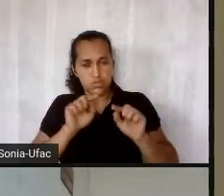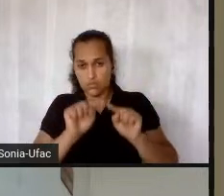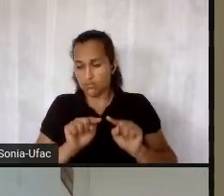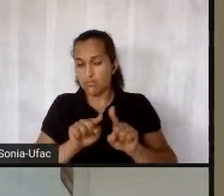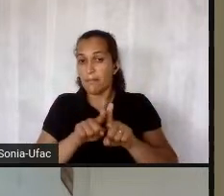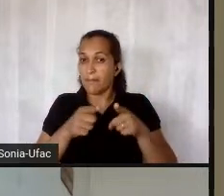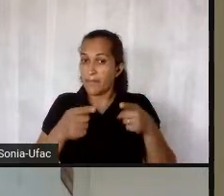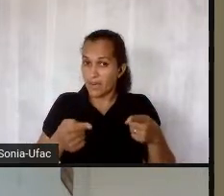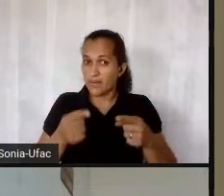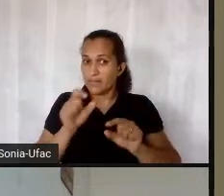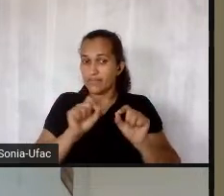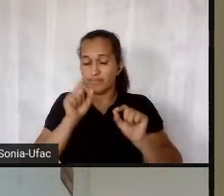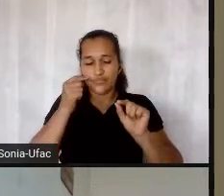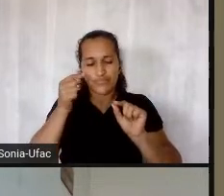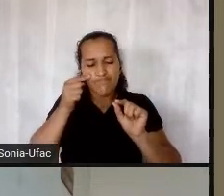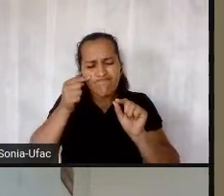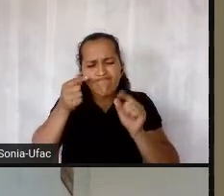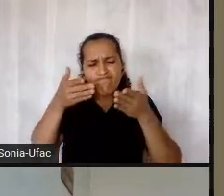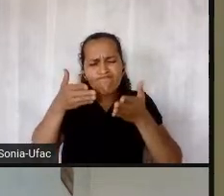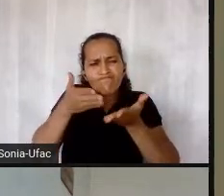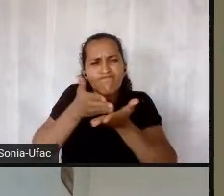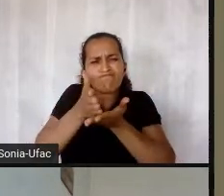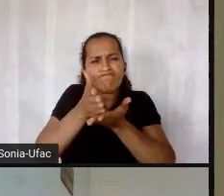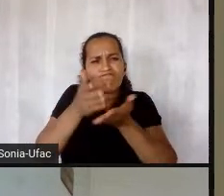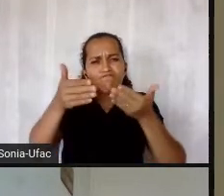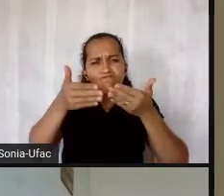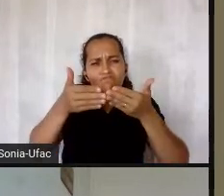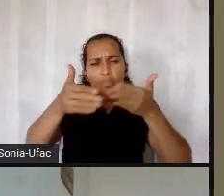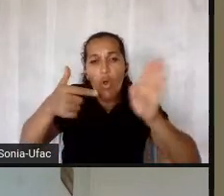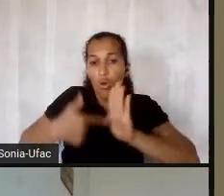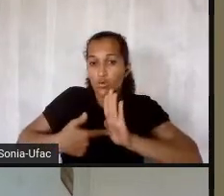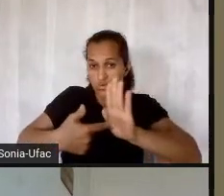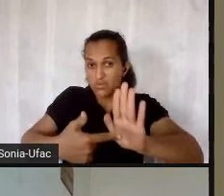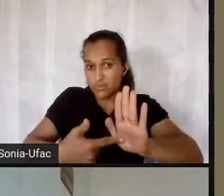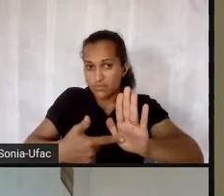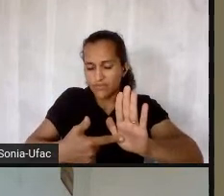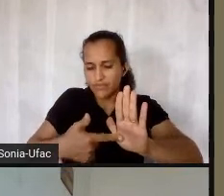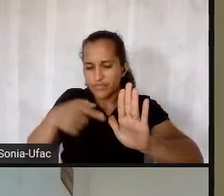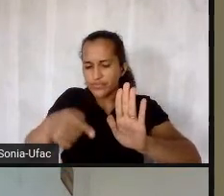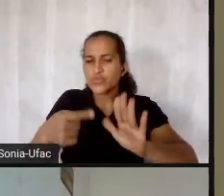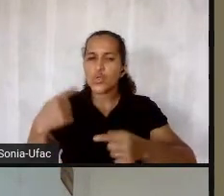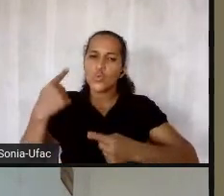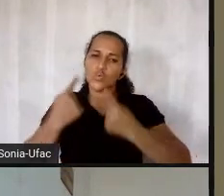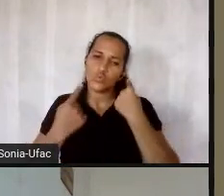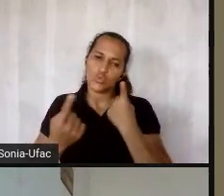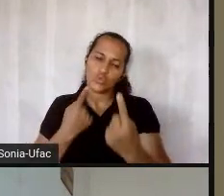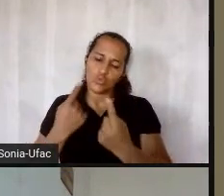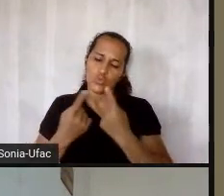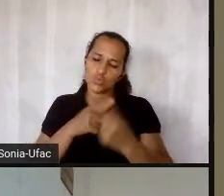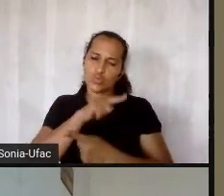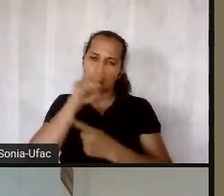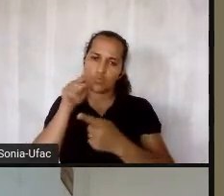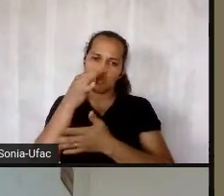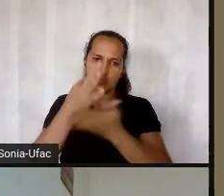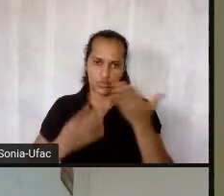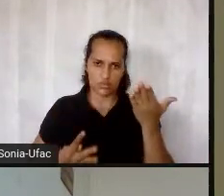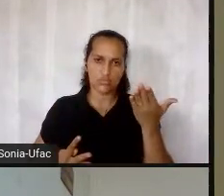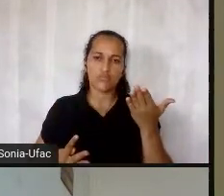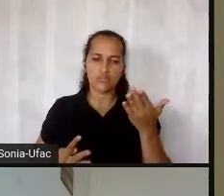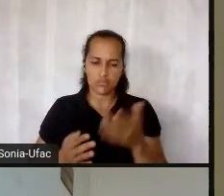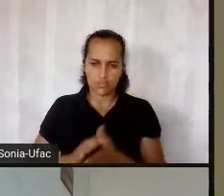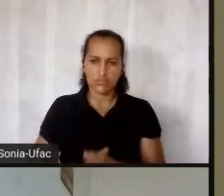ela indicia os discursos por trás da materialização desse dizer.